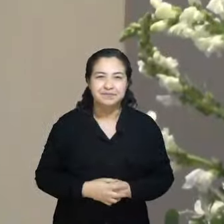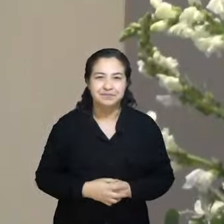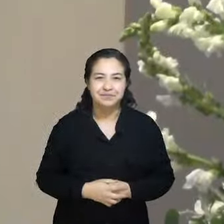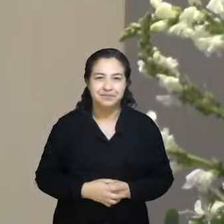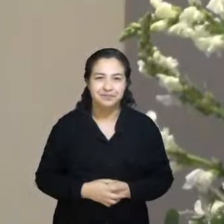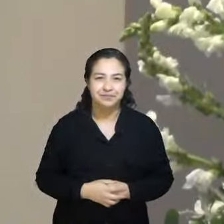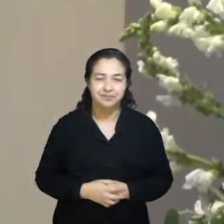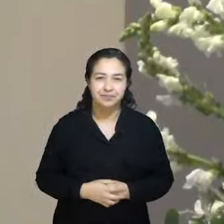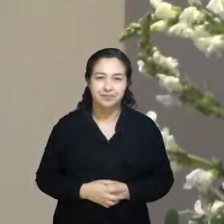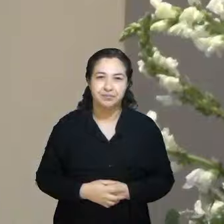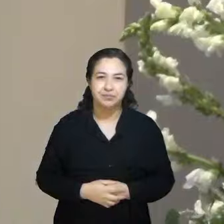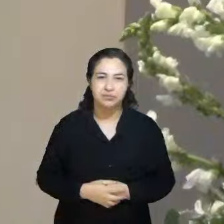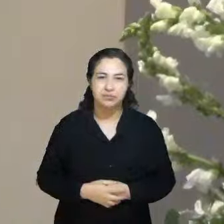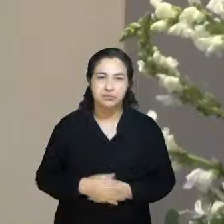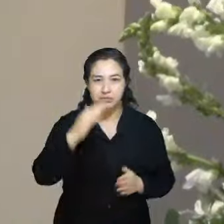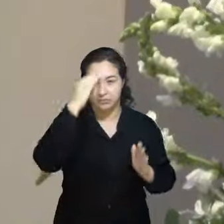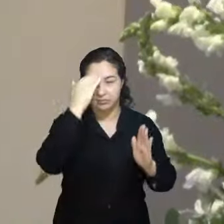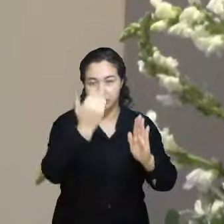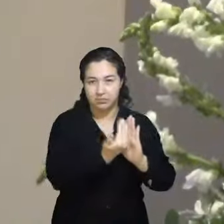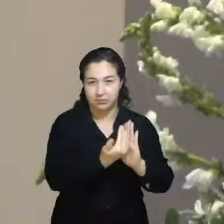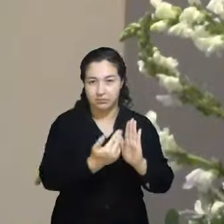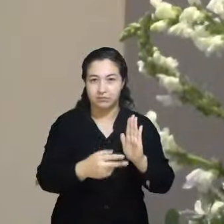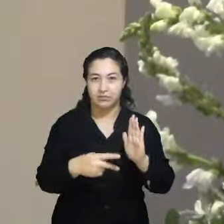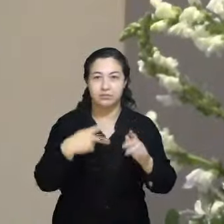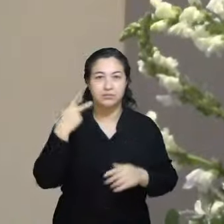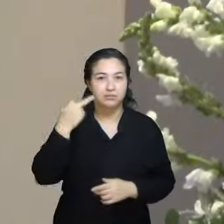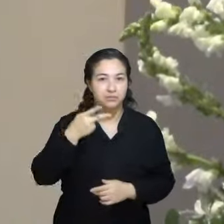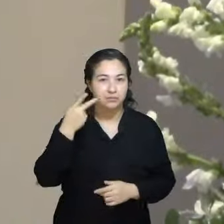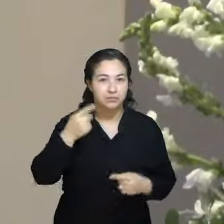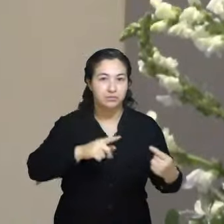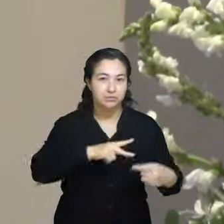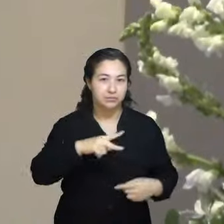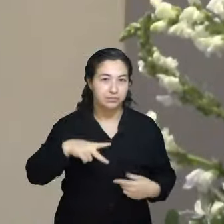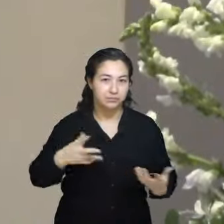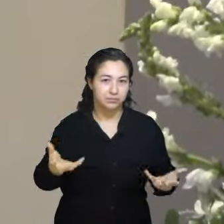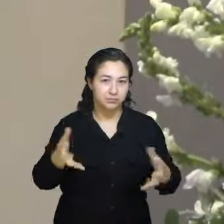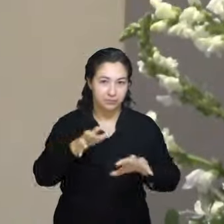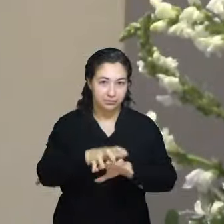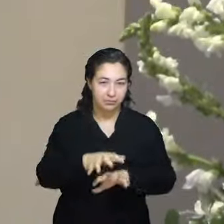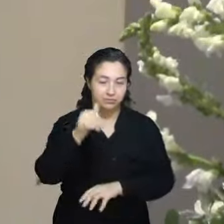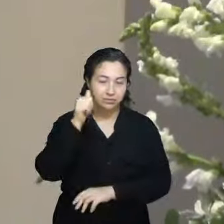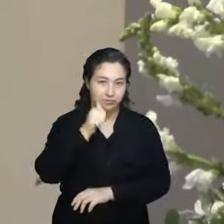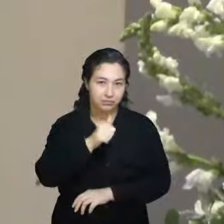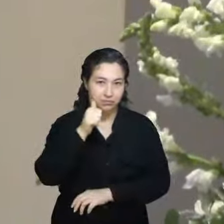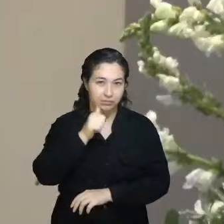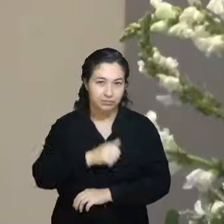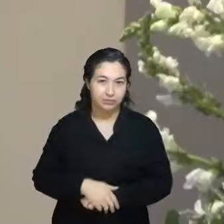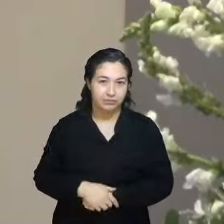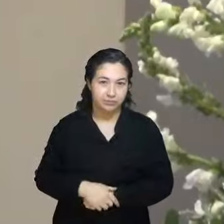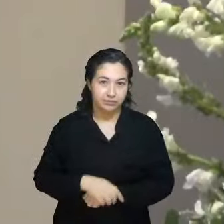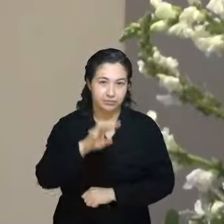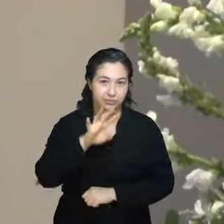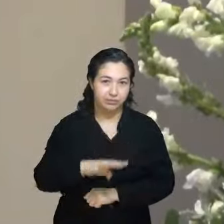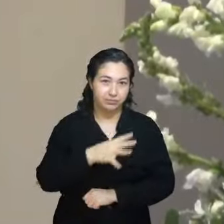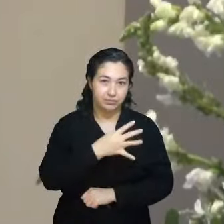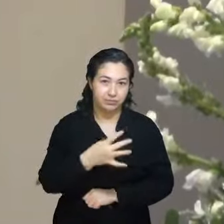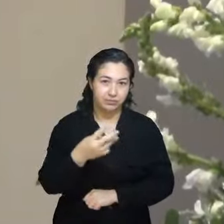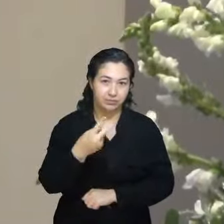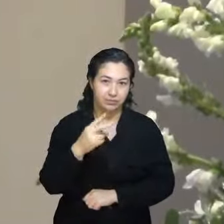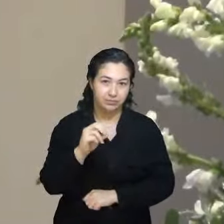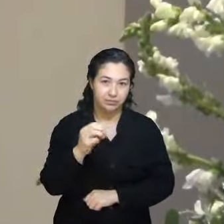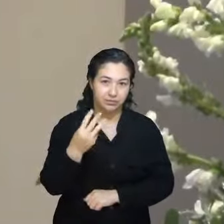medidas o cumprimento dessa política pública de inclusão feminina que consta da agenda 2030 de